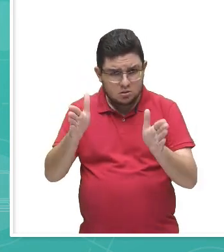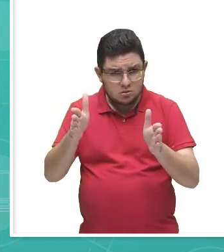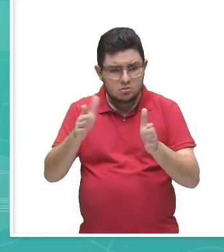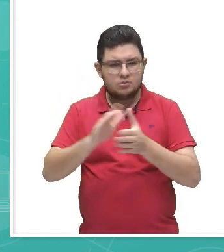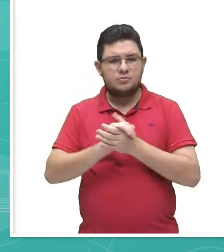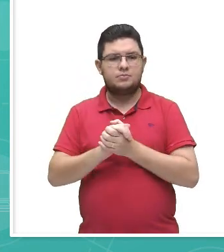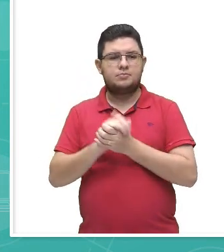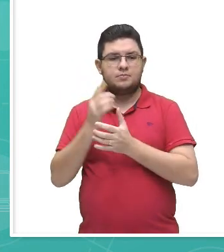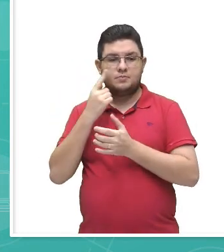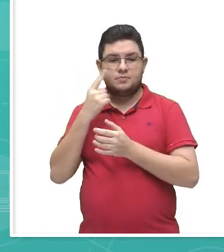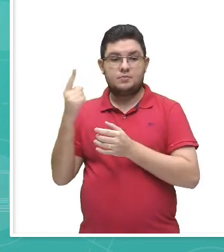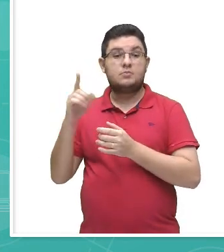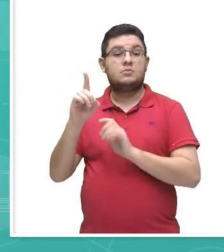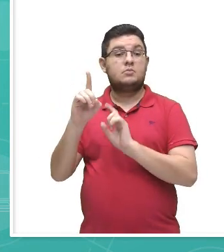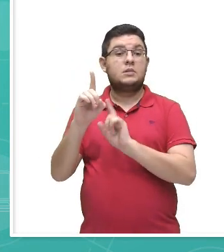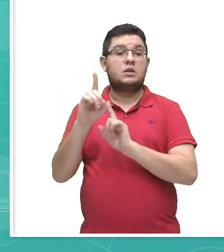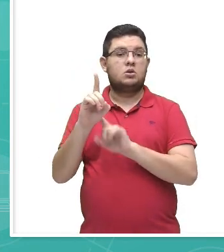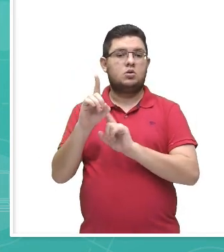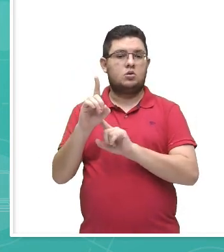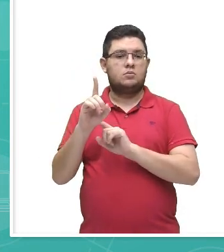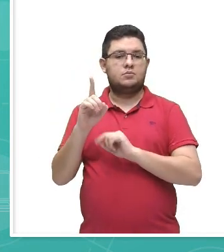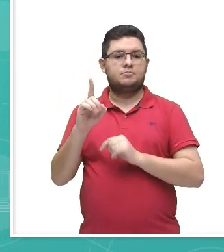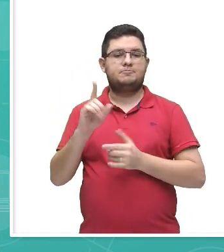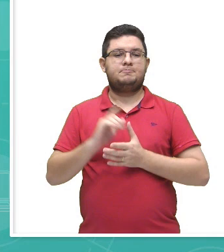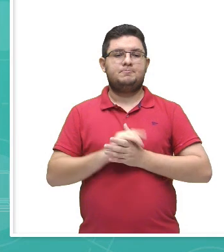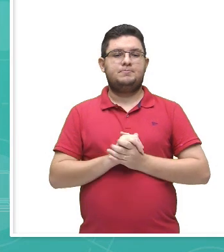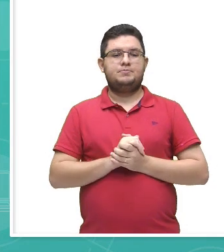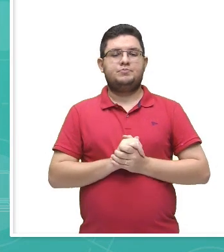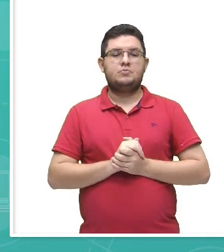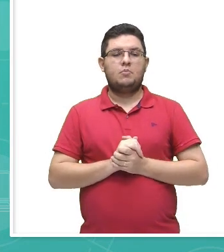USA was a colony until